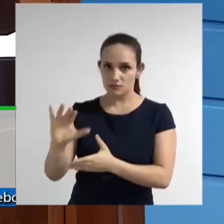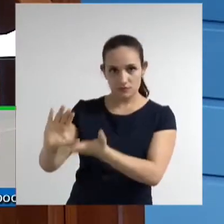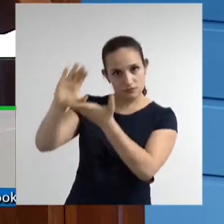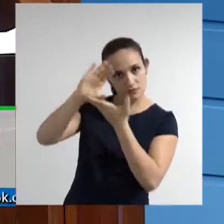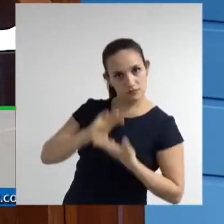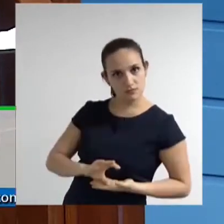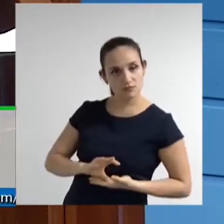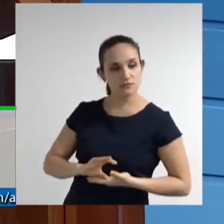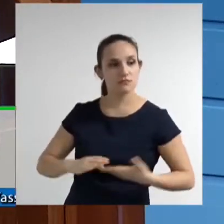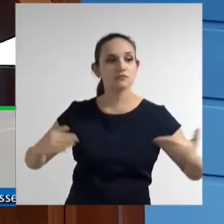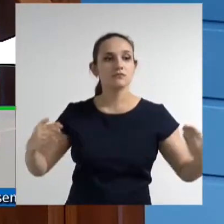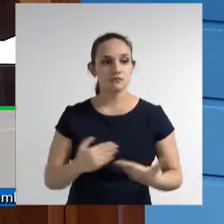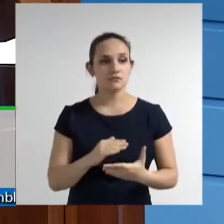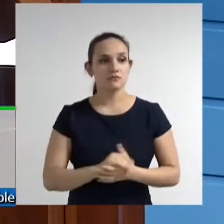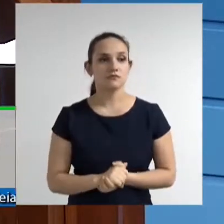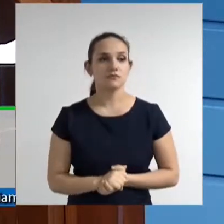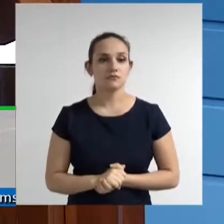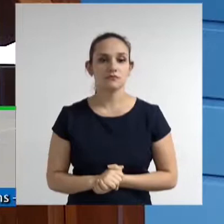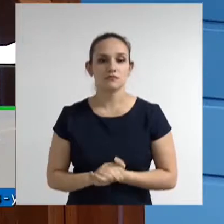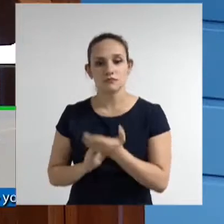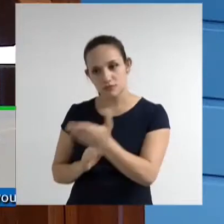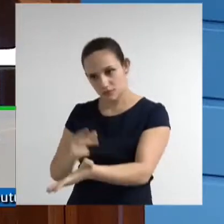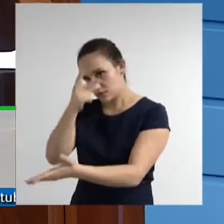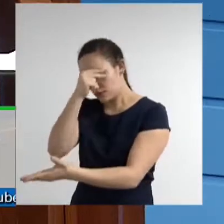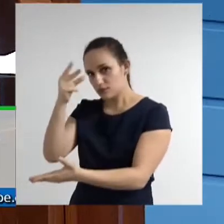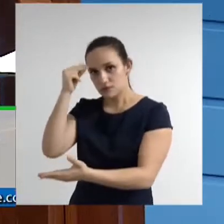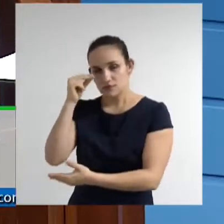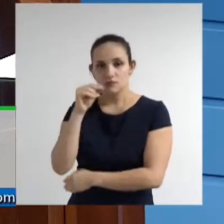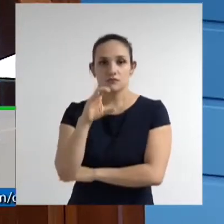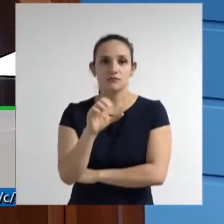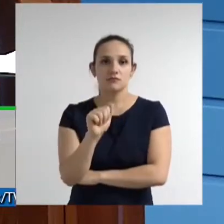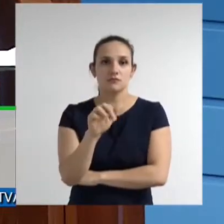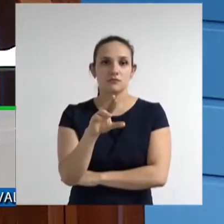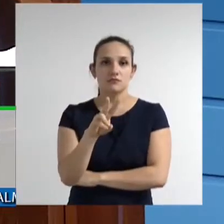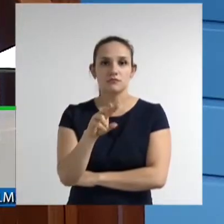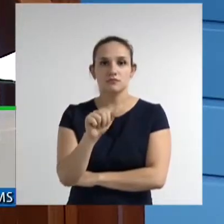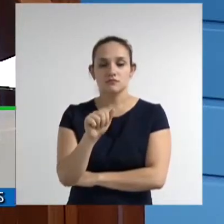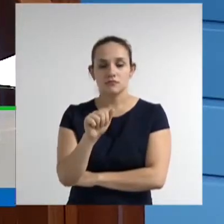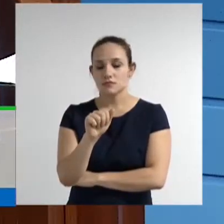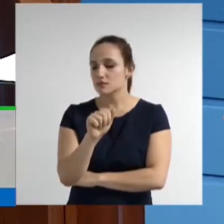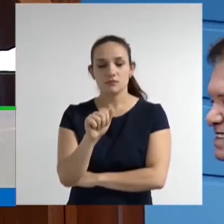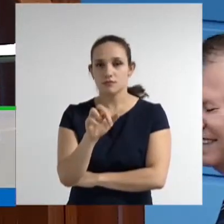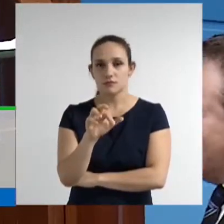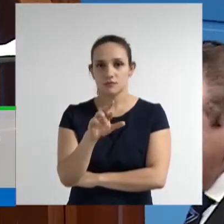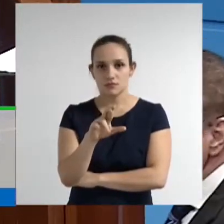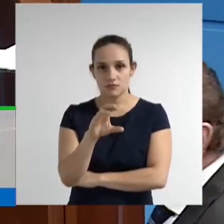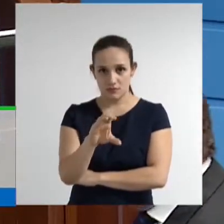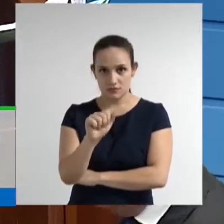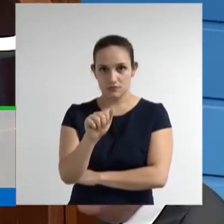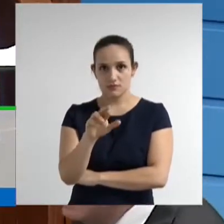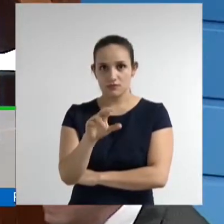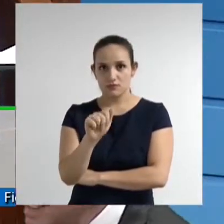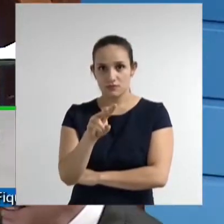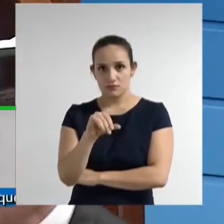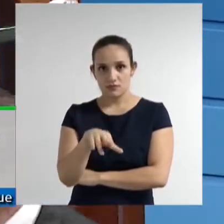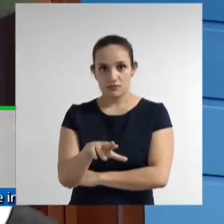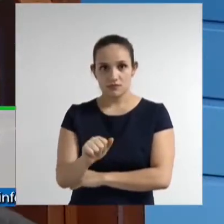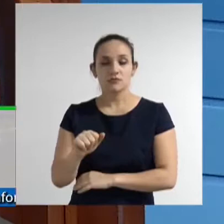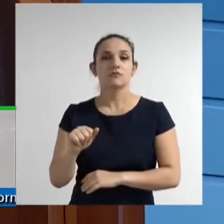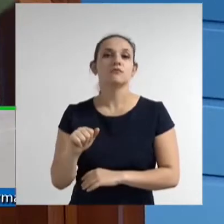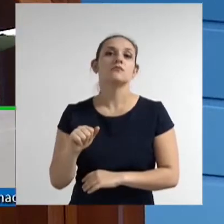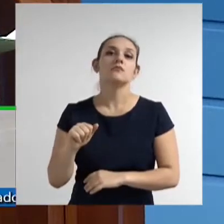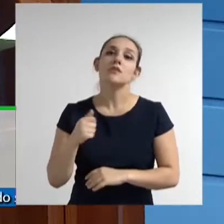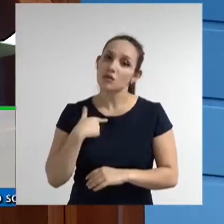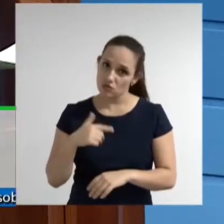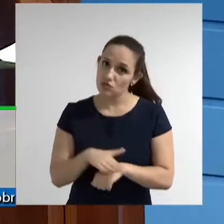propriedade, o prefeito Caravina, participei muito desse debate, particularmente na questão de Anaurilândia, também Bataguaçu.